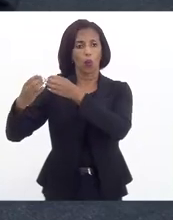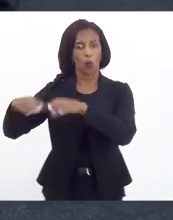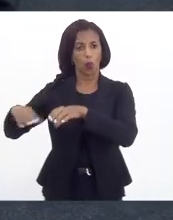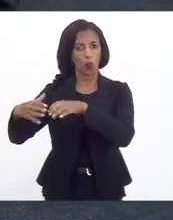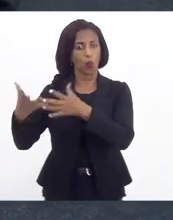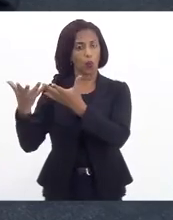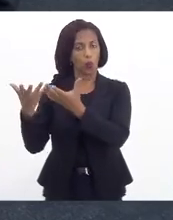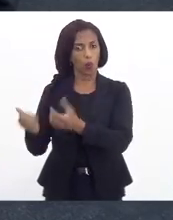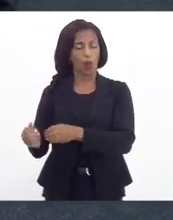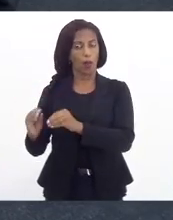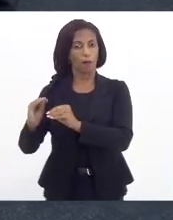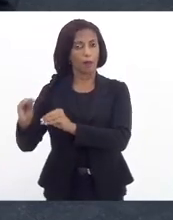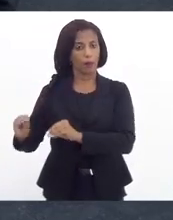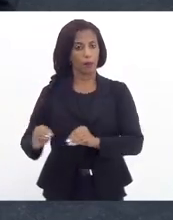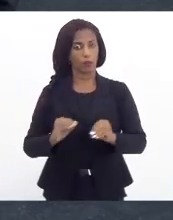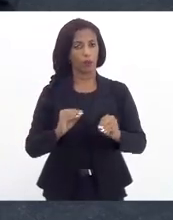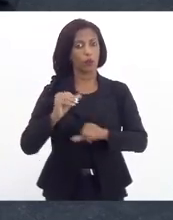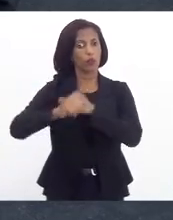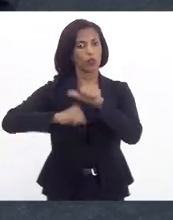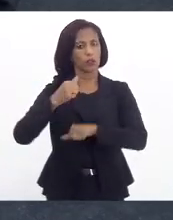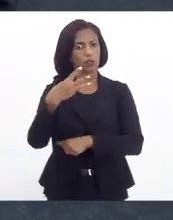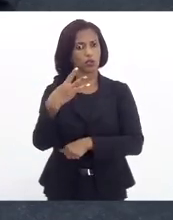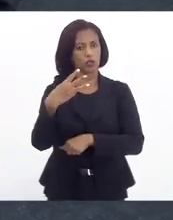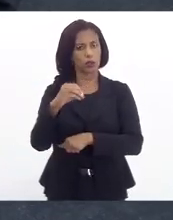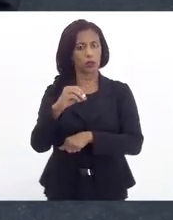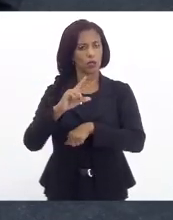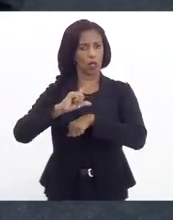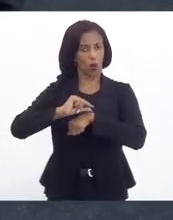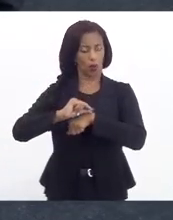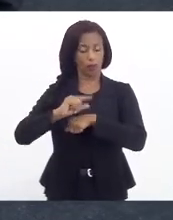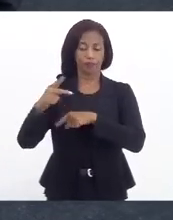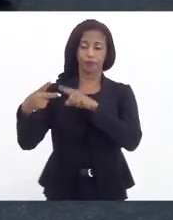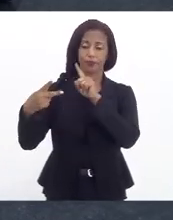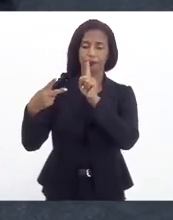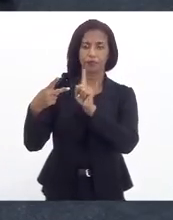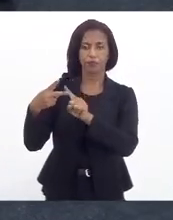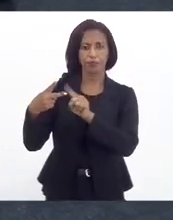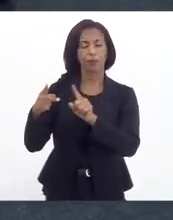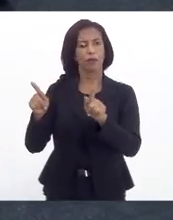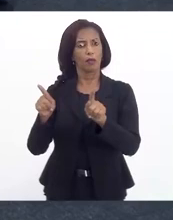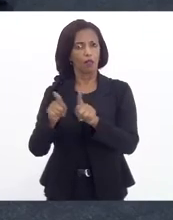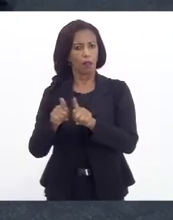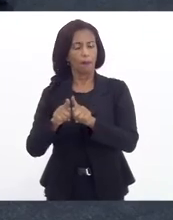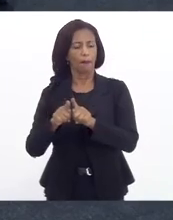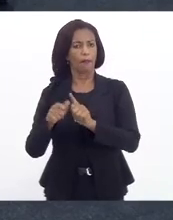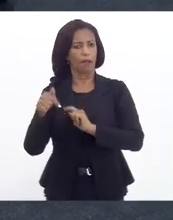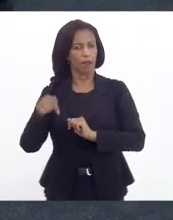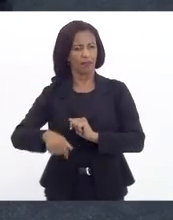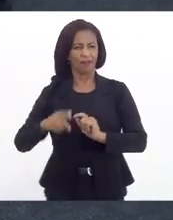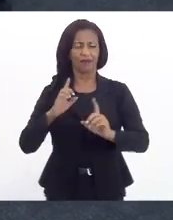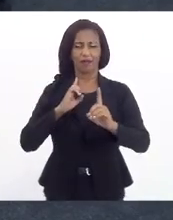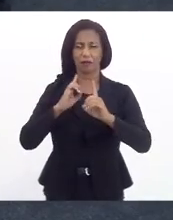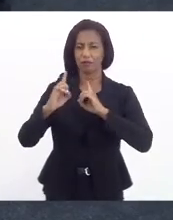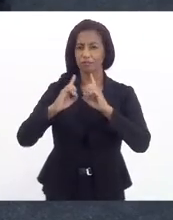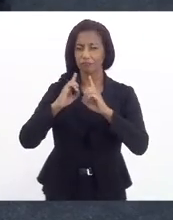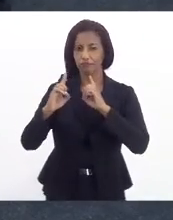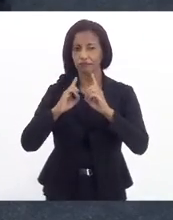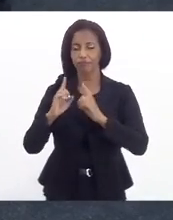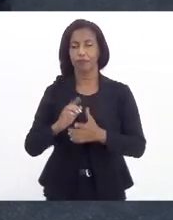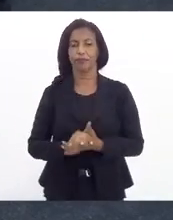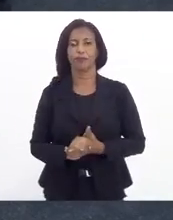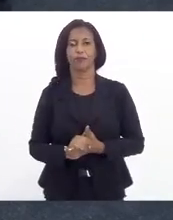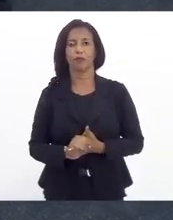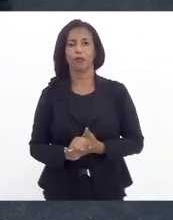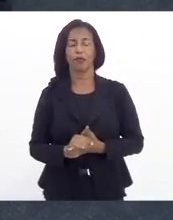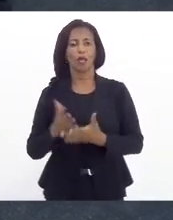admissão para a migração de 30 horas. Um outro elemento que a gente também traz, a nossa bancada está discutindo, é que